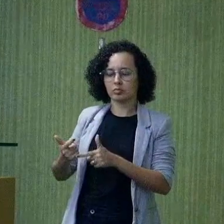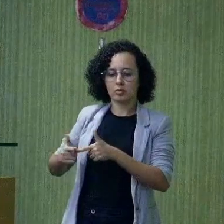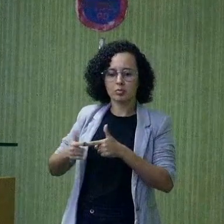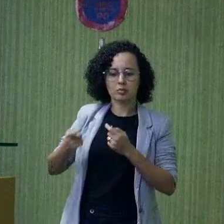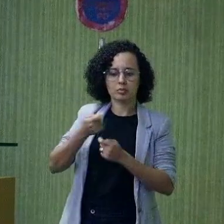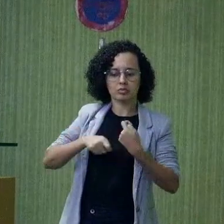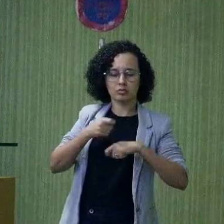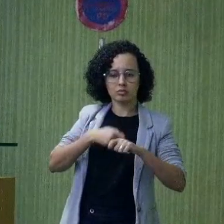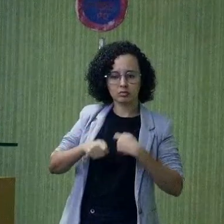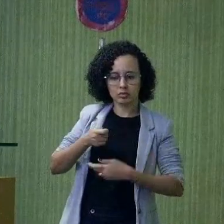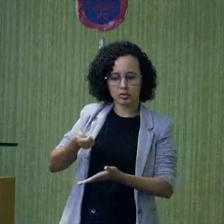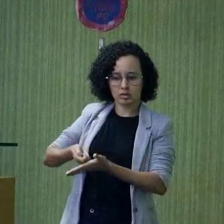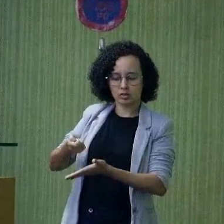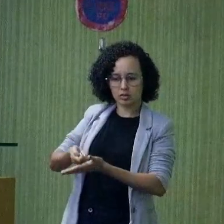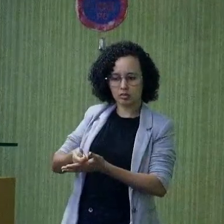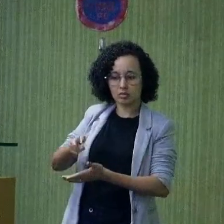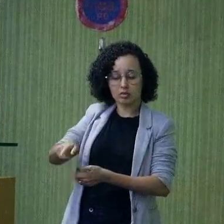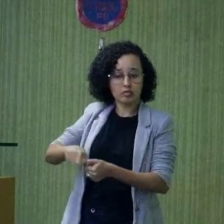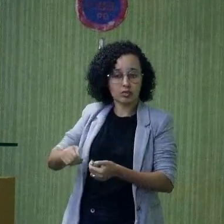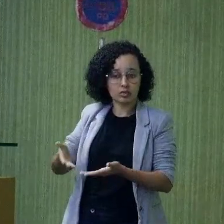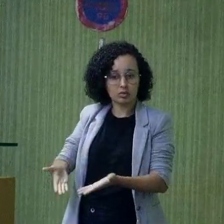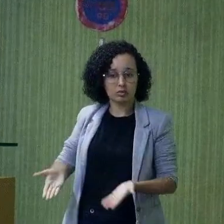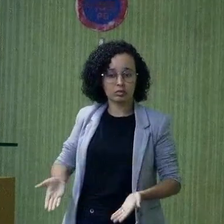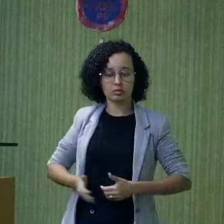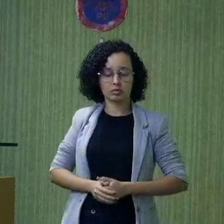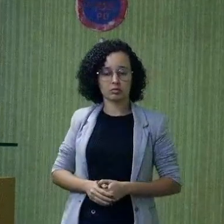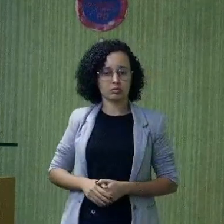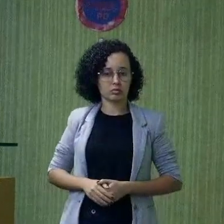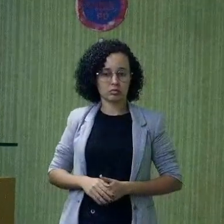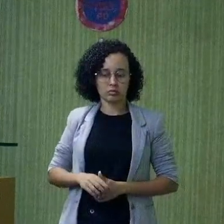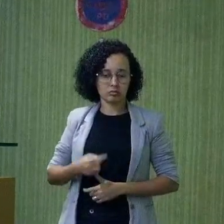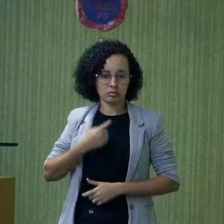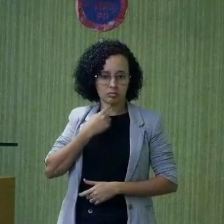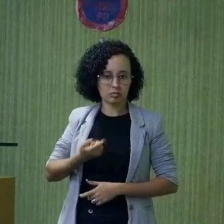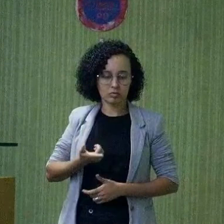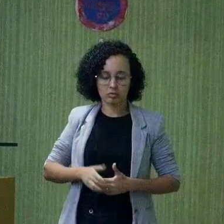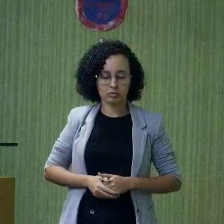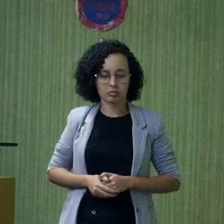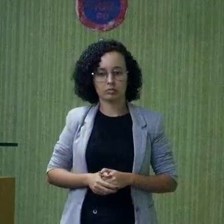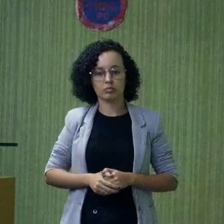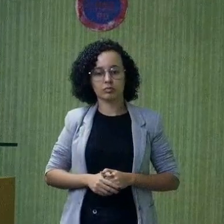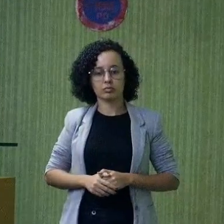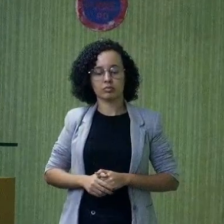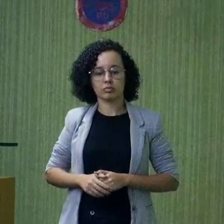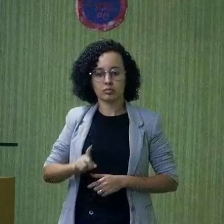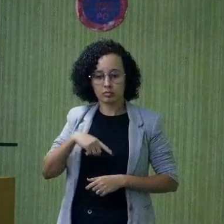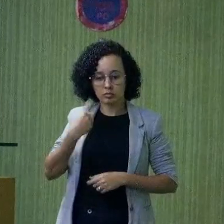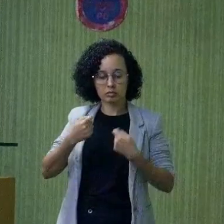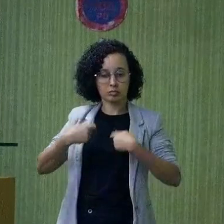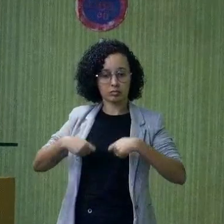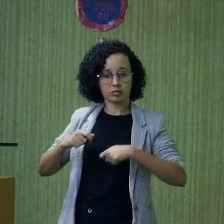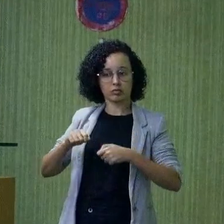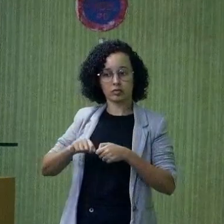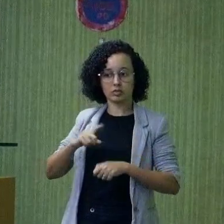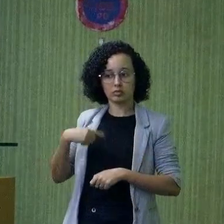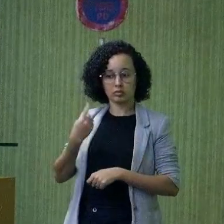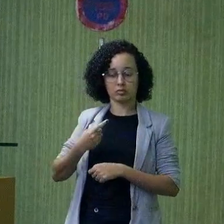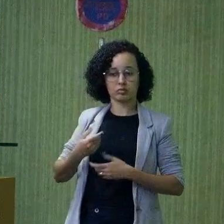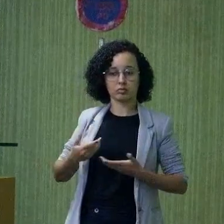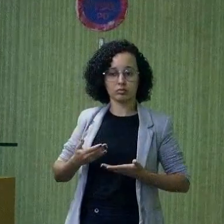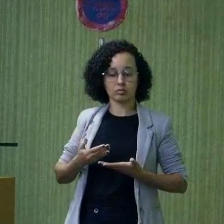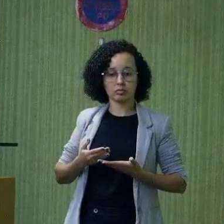e vai est exigindo que ele faça isso não tem como então a gente precisa também fazer nossa parte né ao lado do do